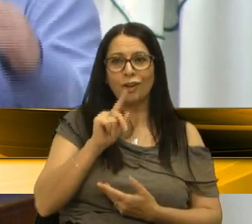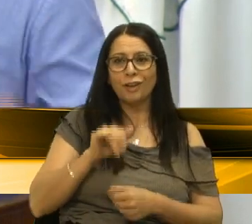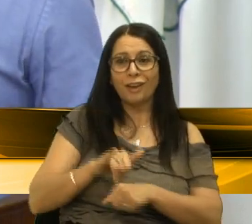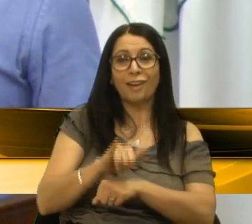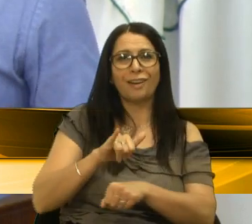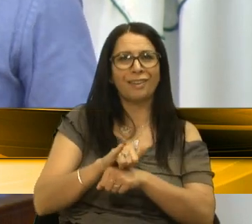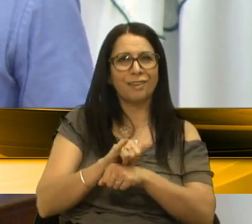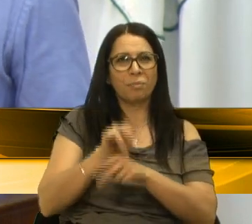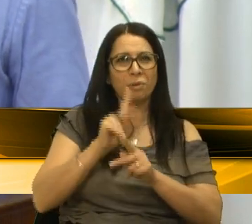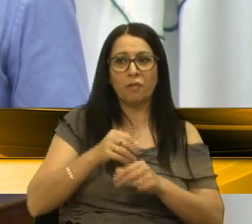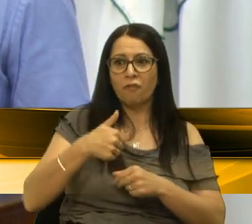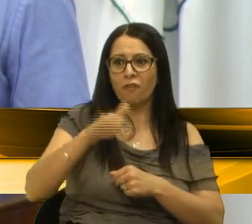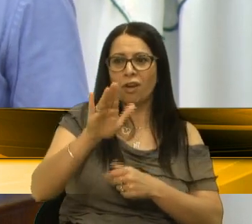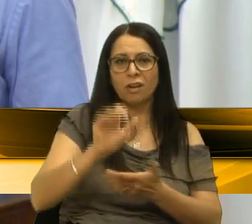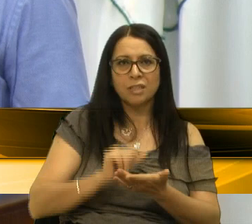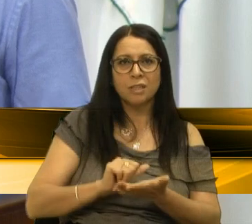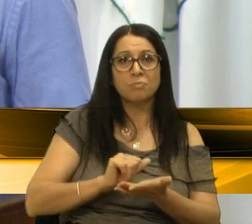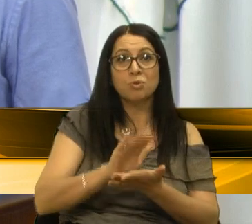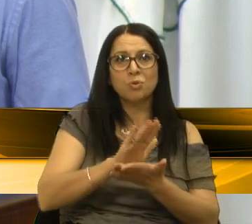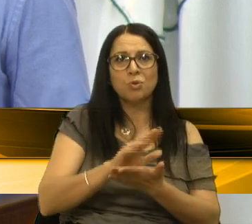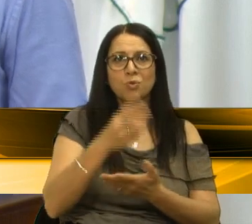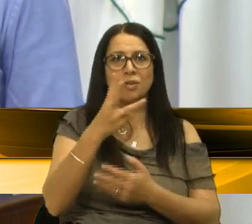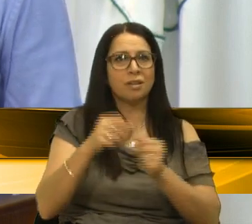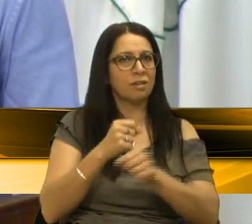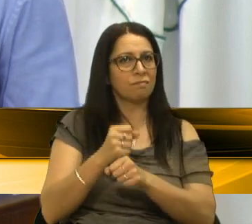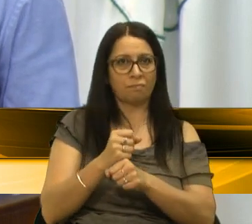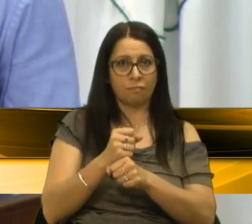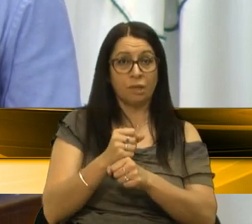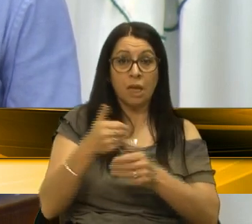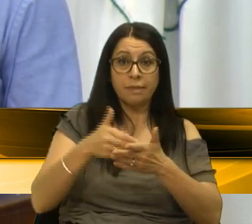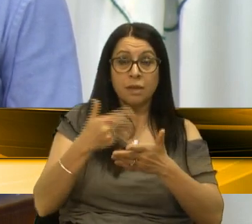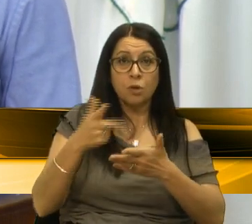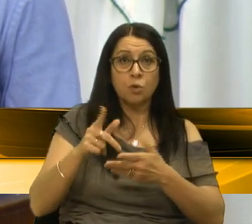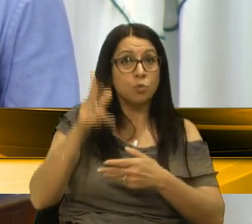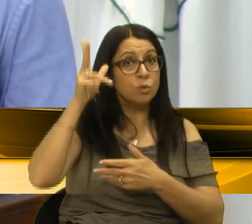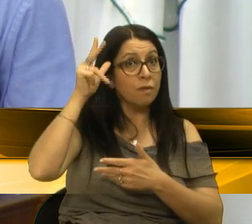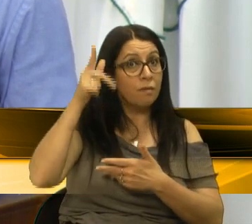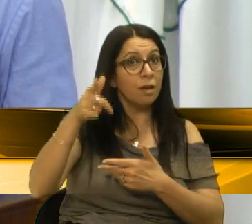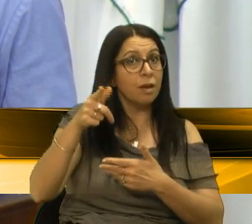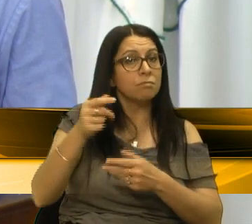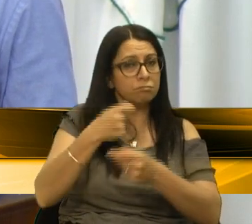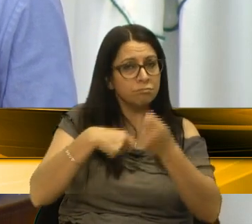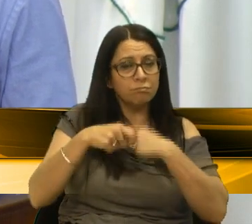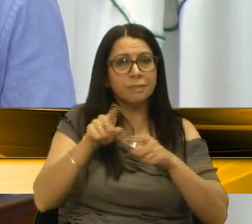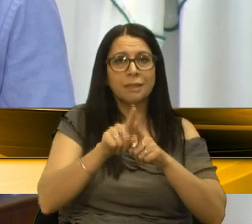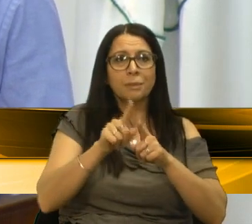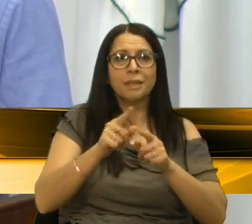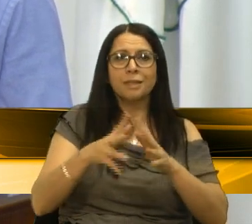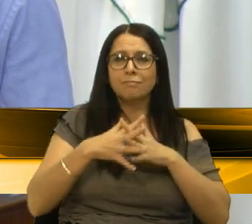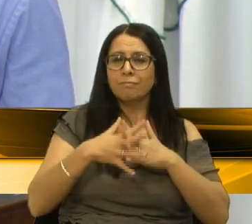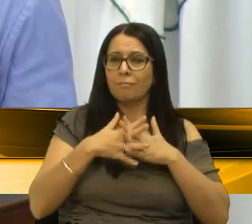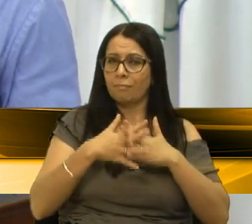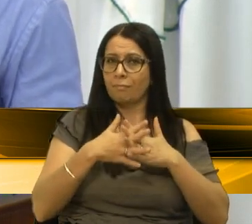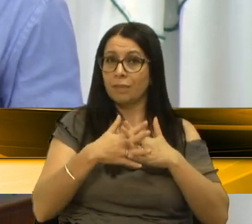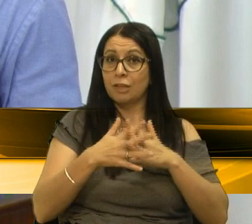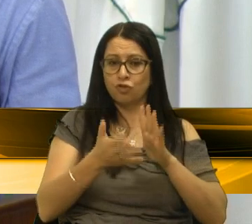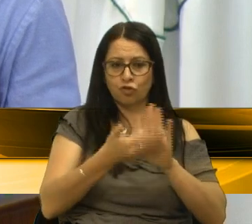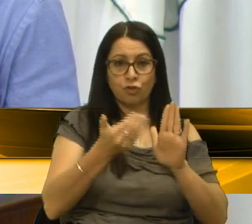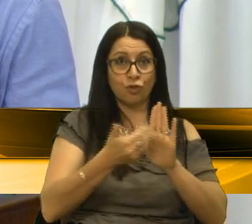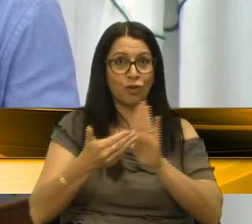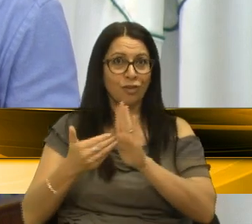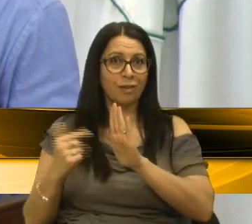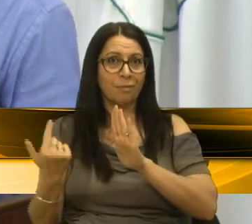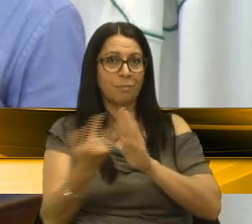todo mundo para fora e não fez nada nos 3 anos. Até com os cavalos, essa administração quis complicar, quis tirar dos entornos